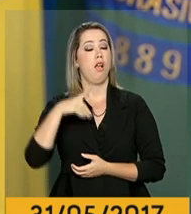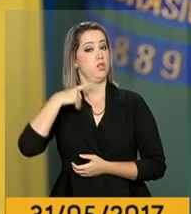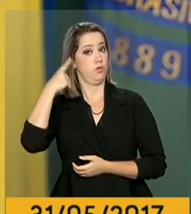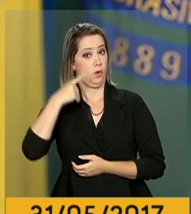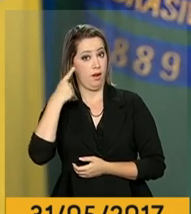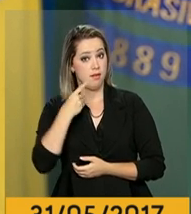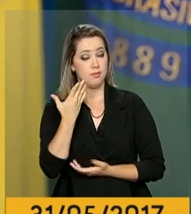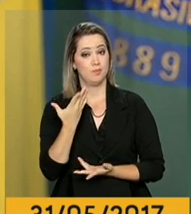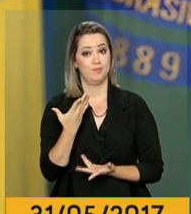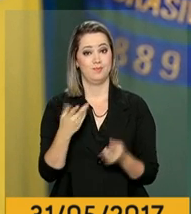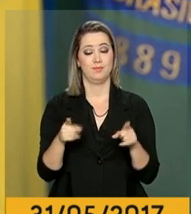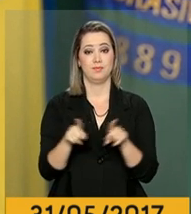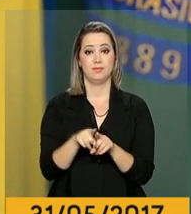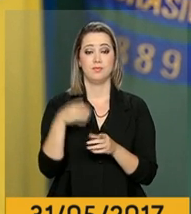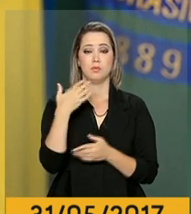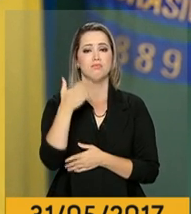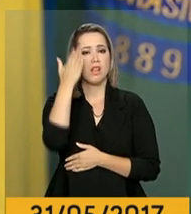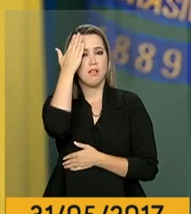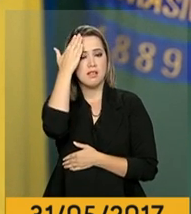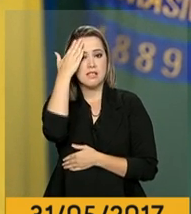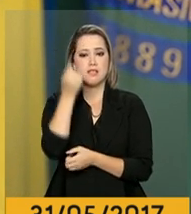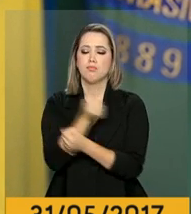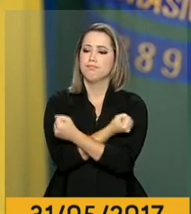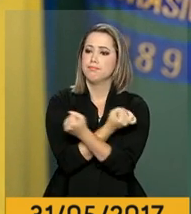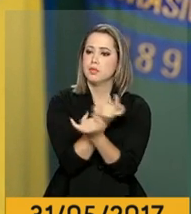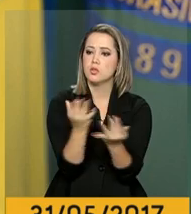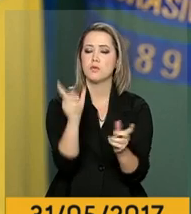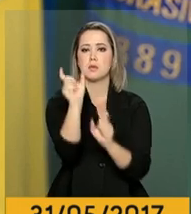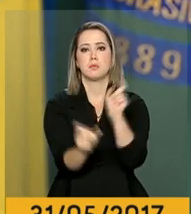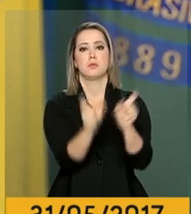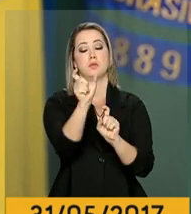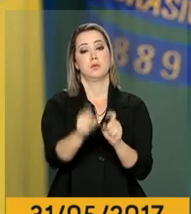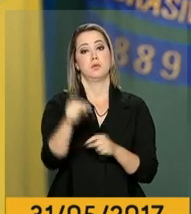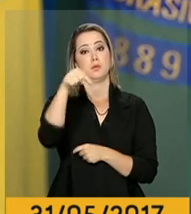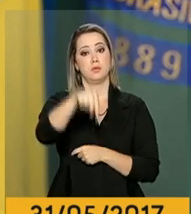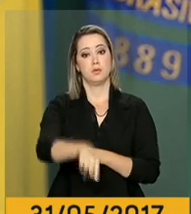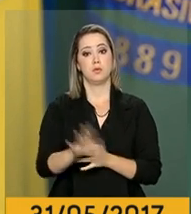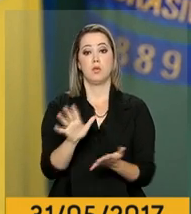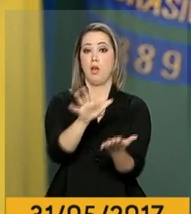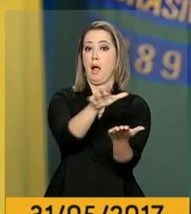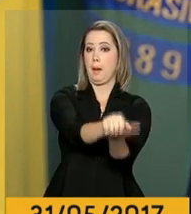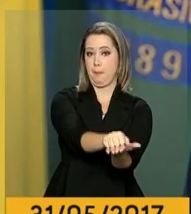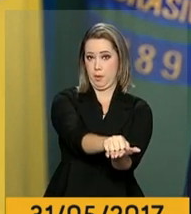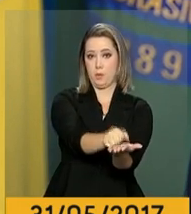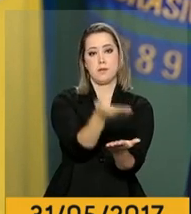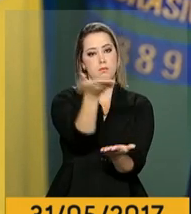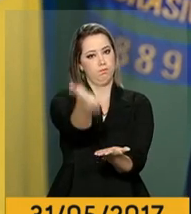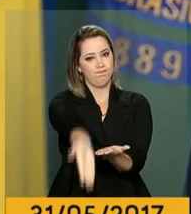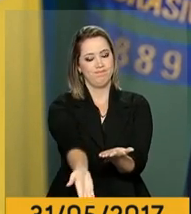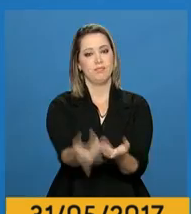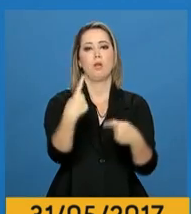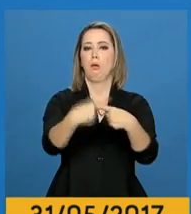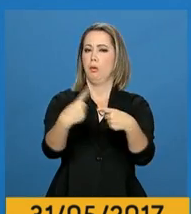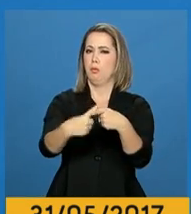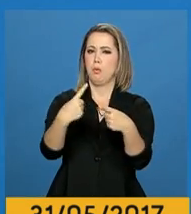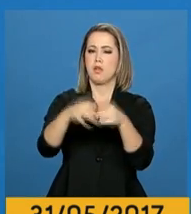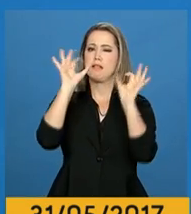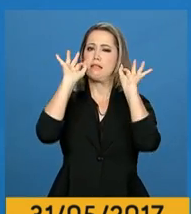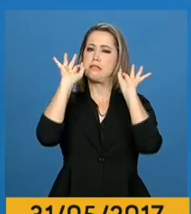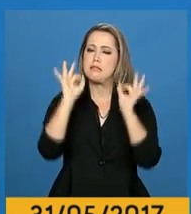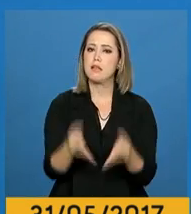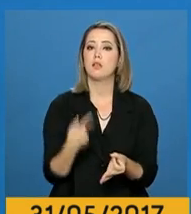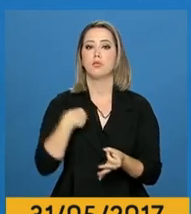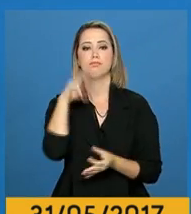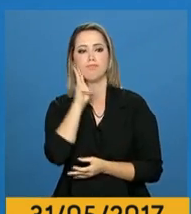advogados, sei quantos estão aqui na sua posse, Torquato, porque certa e